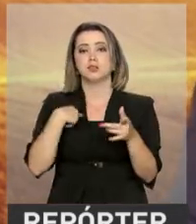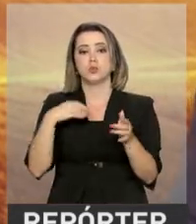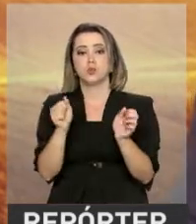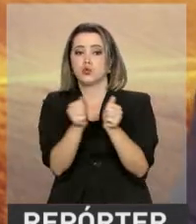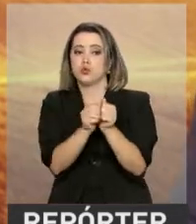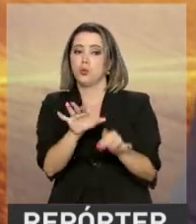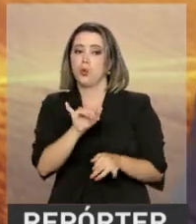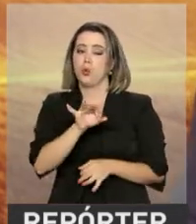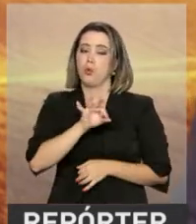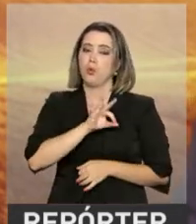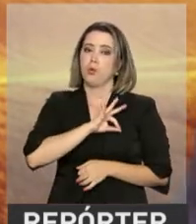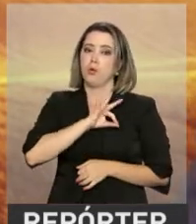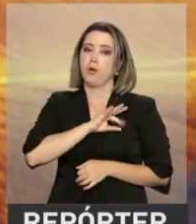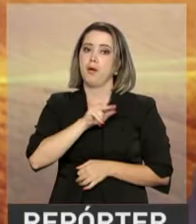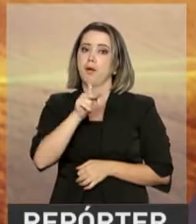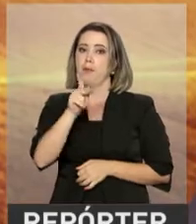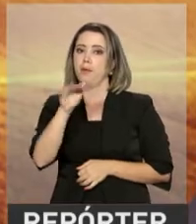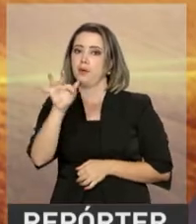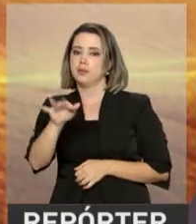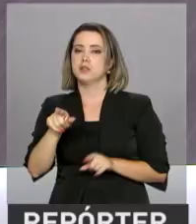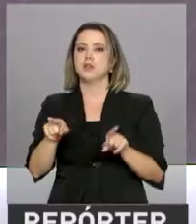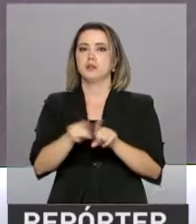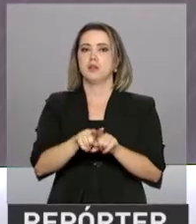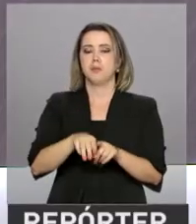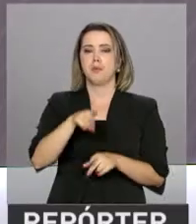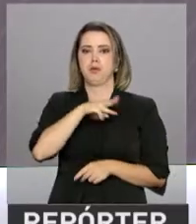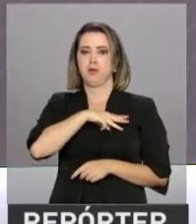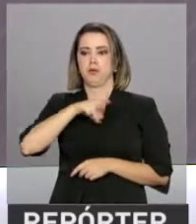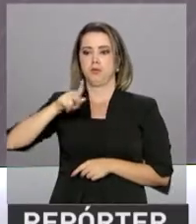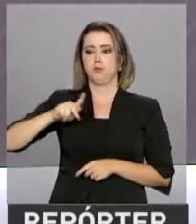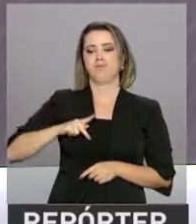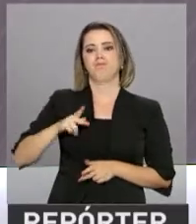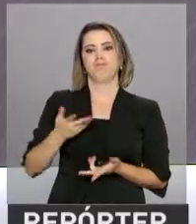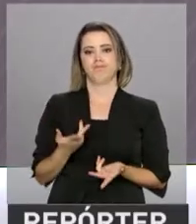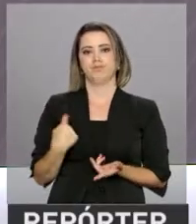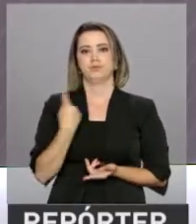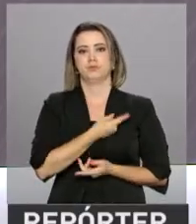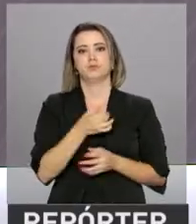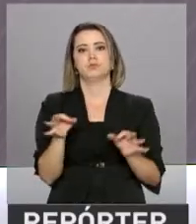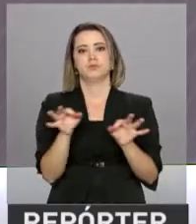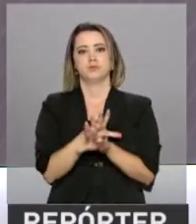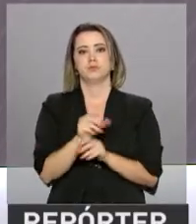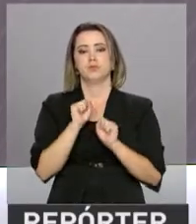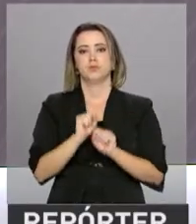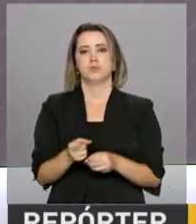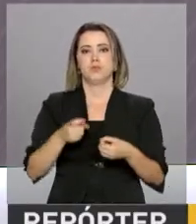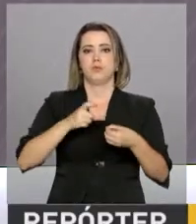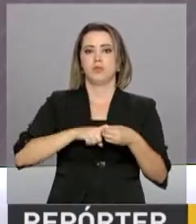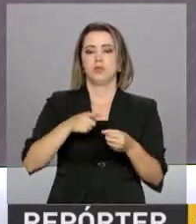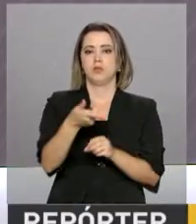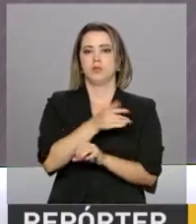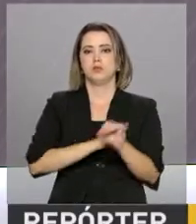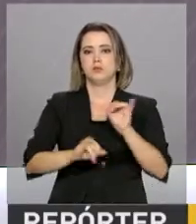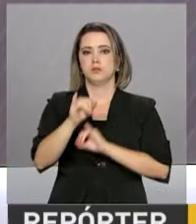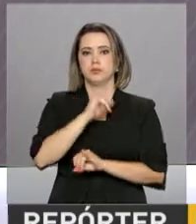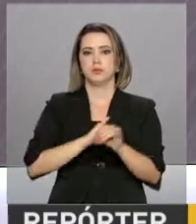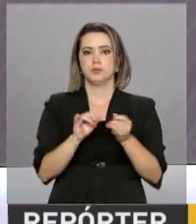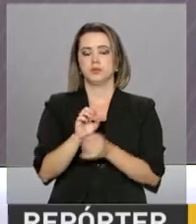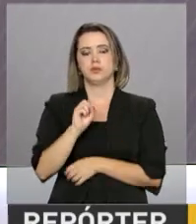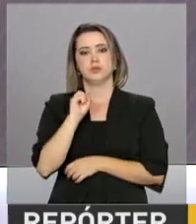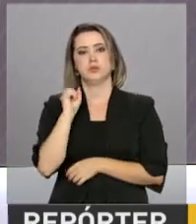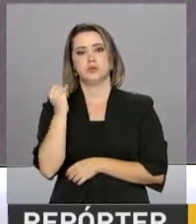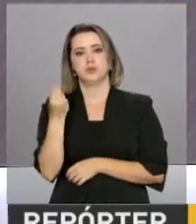polícia federal e com o ministério público federal nós ficamos por aqui e podemos voltar a qualquer momento com outras